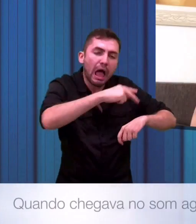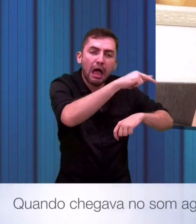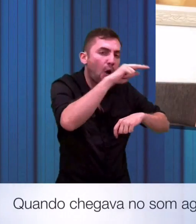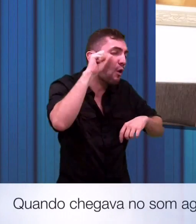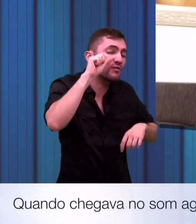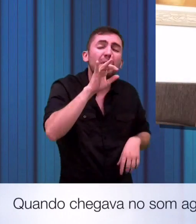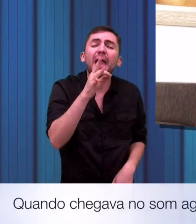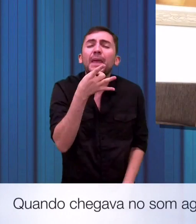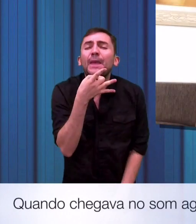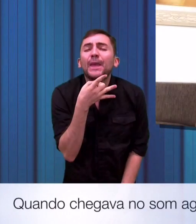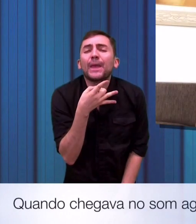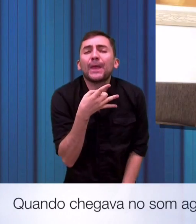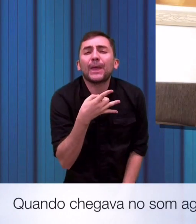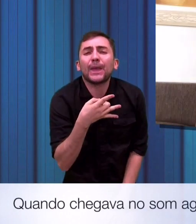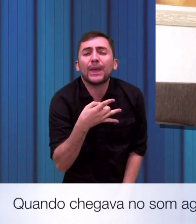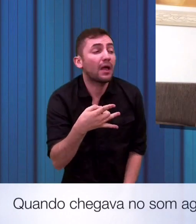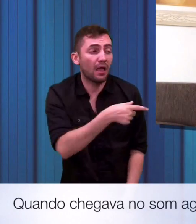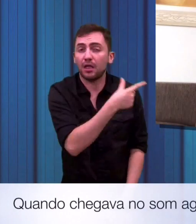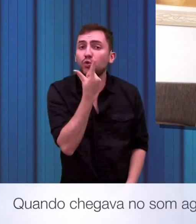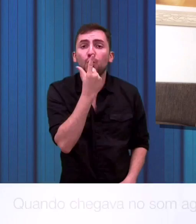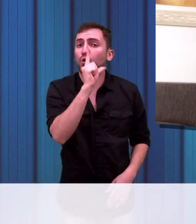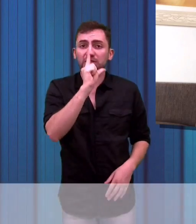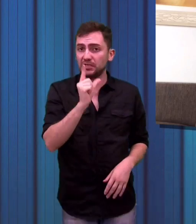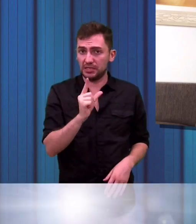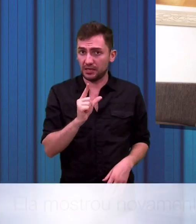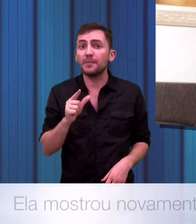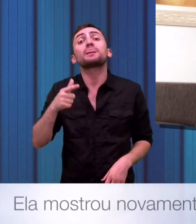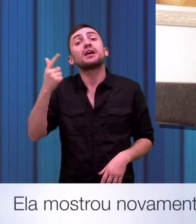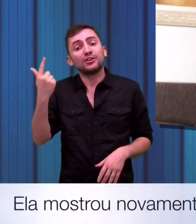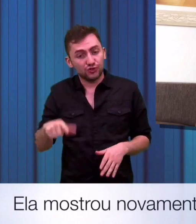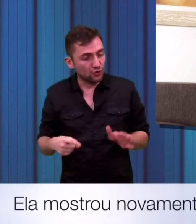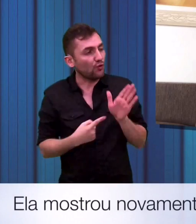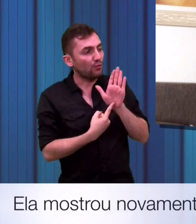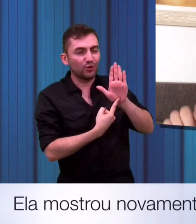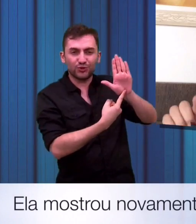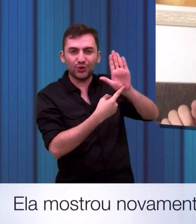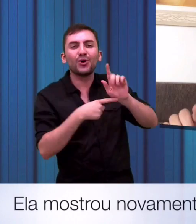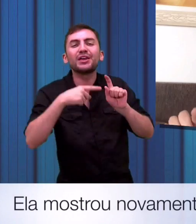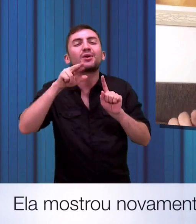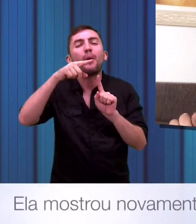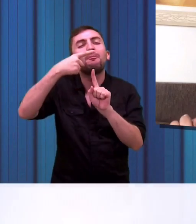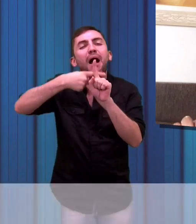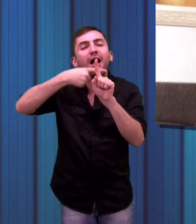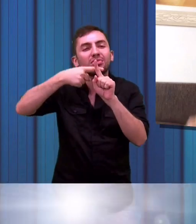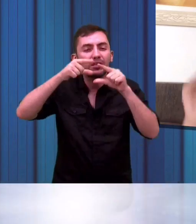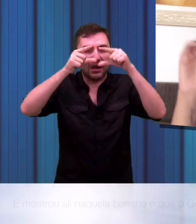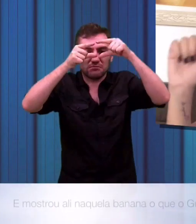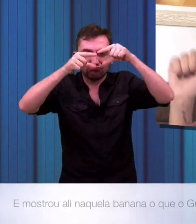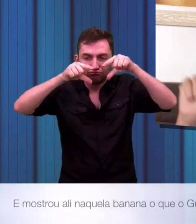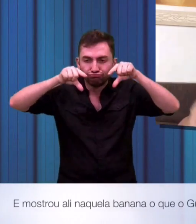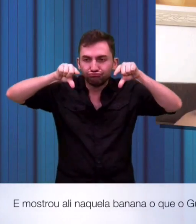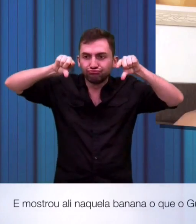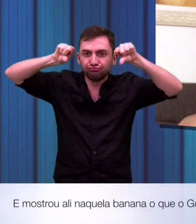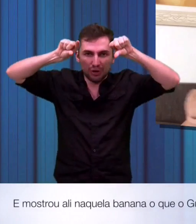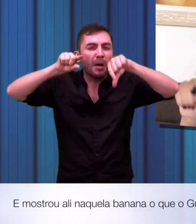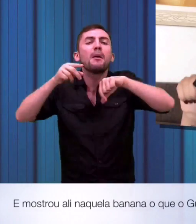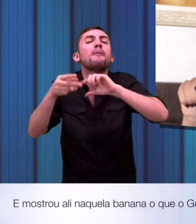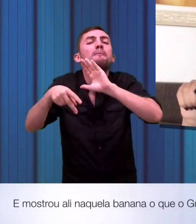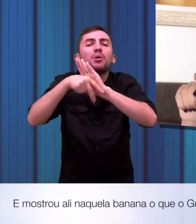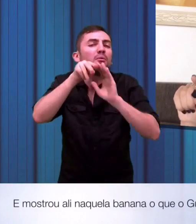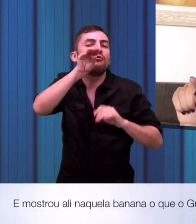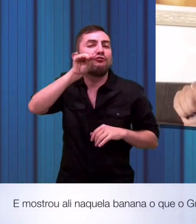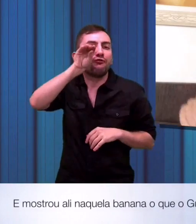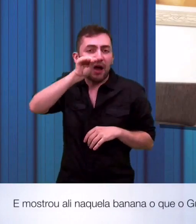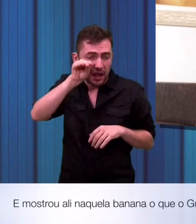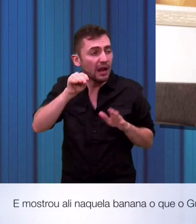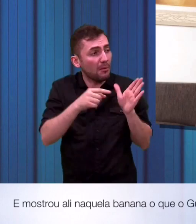Quando chegava no som agudo, o Guilherme já não respondia bem. Aí ela mostrou novamente a banana da fala e mostrou ali naquela